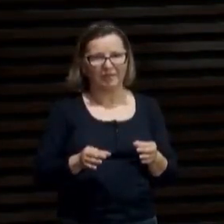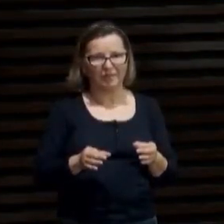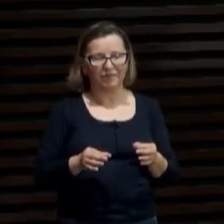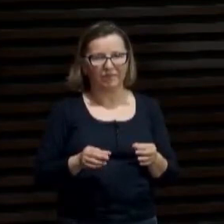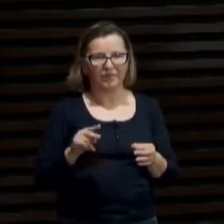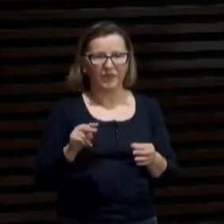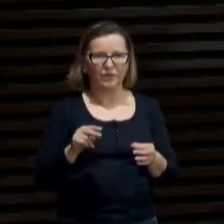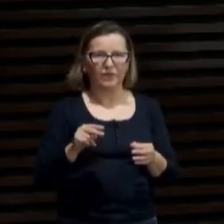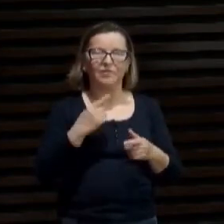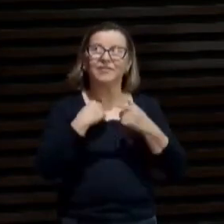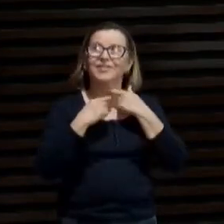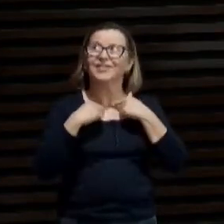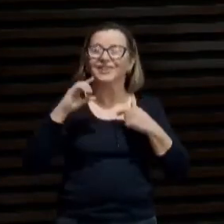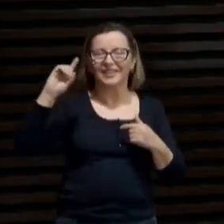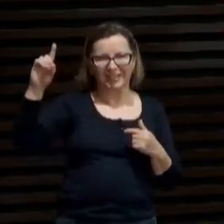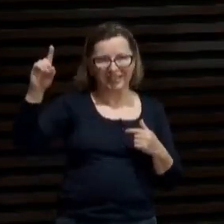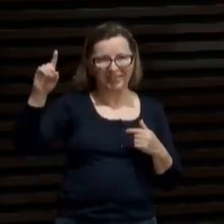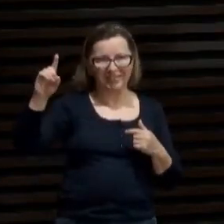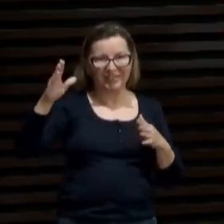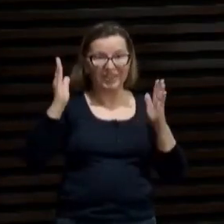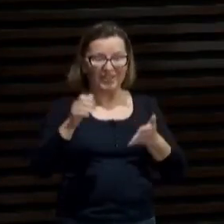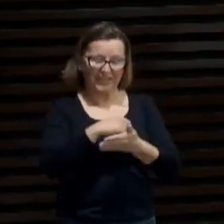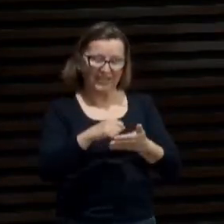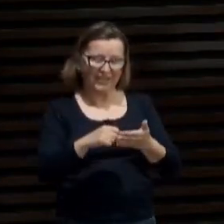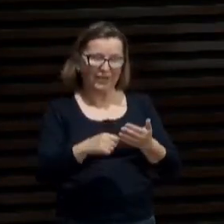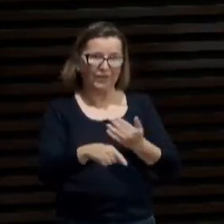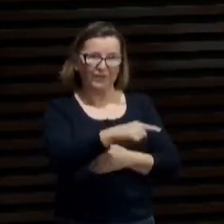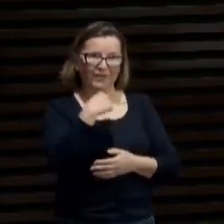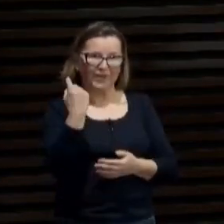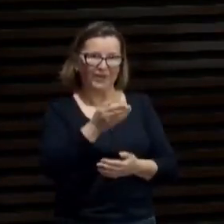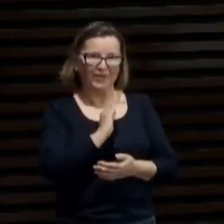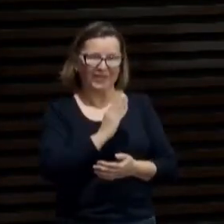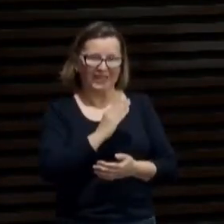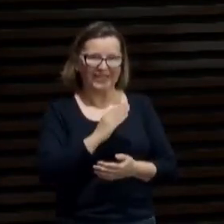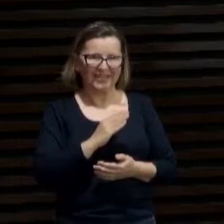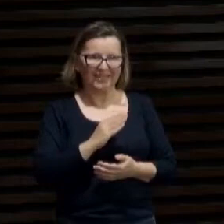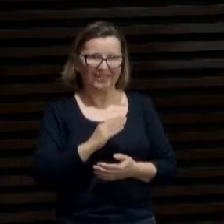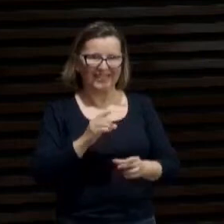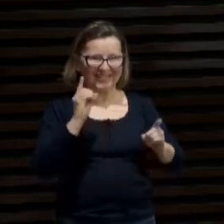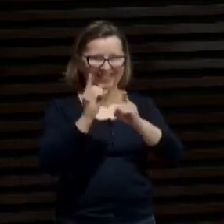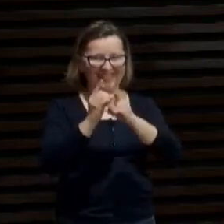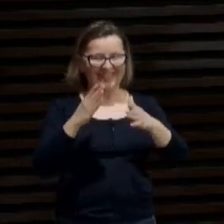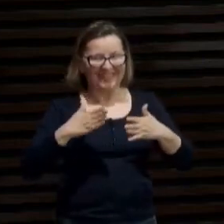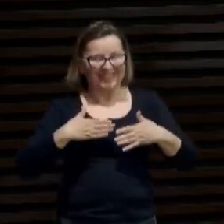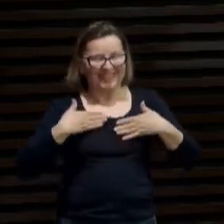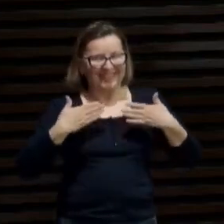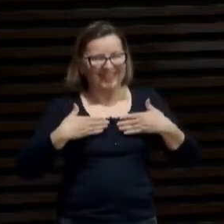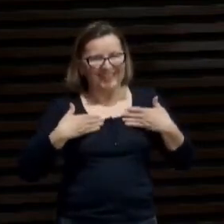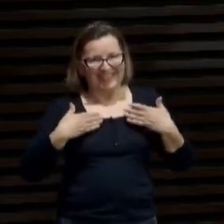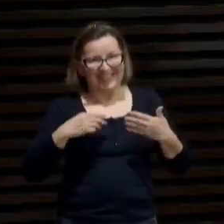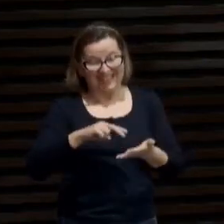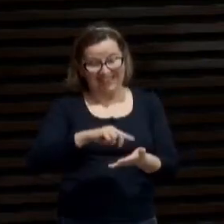que já está escrita no nosso coração pela nova aliança, nós encontraremos gozo e alegria no Senhor.